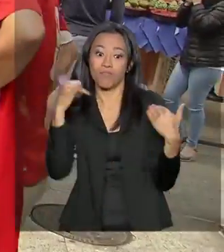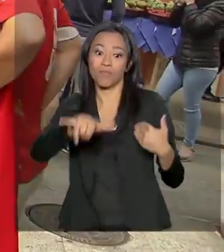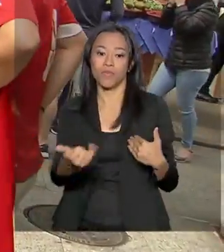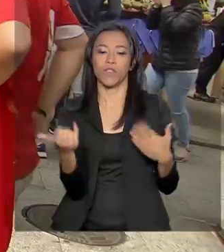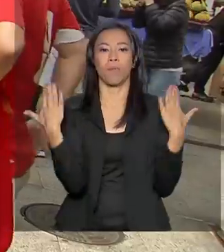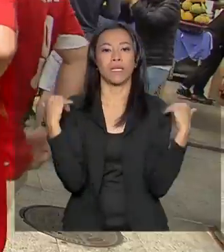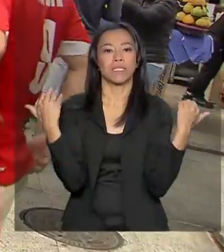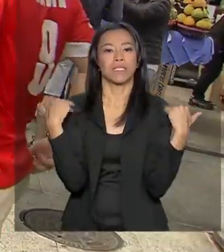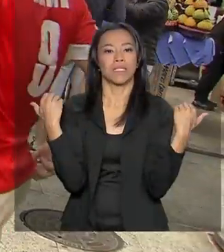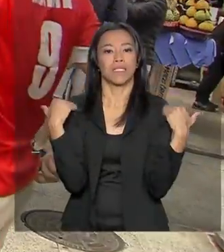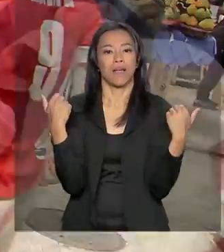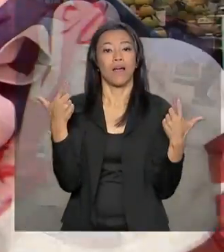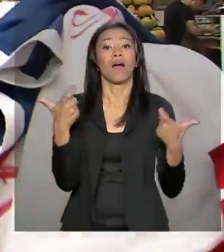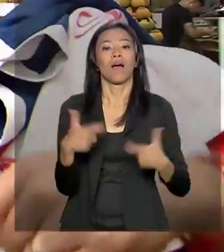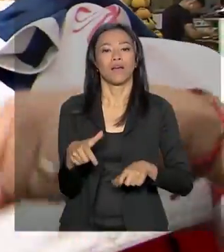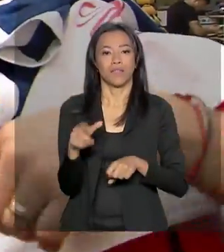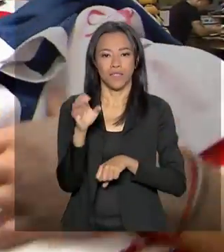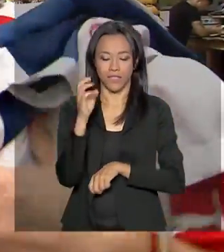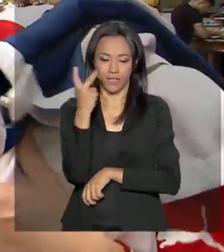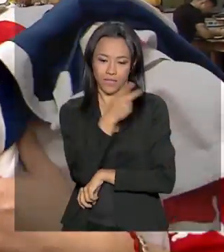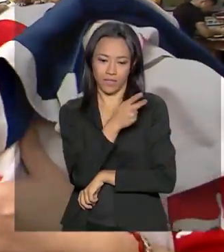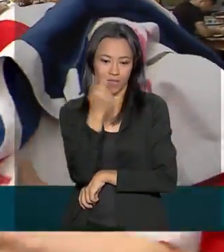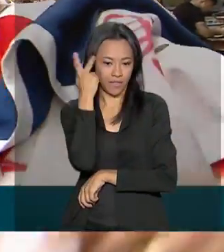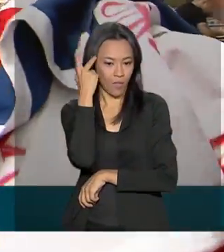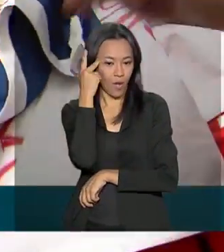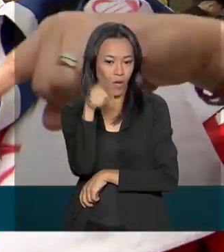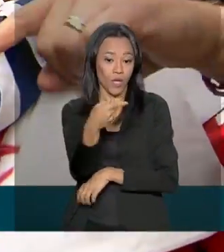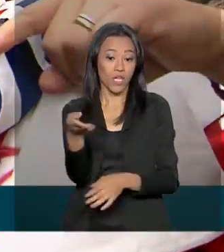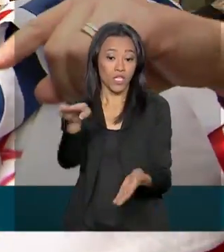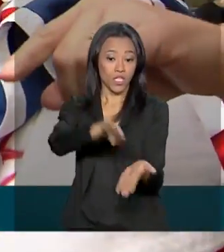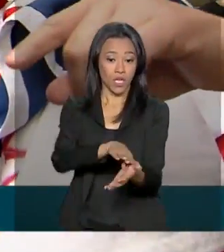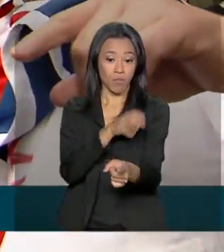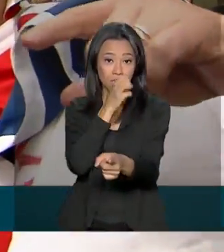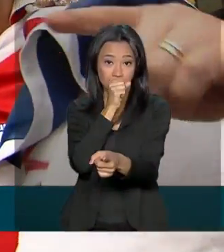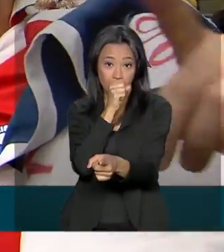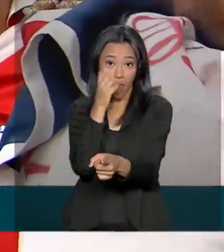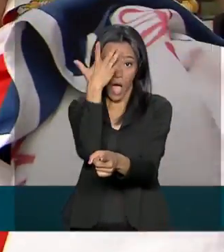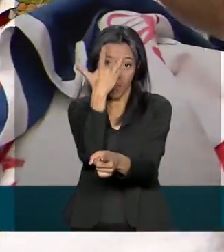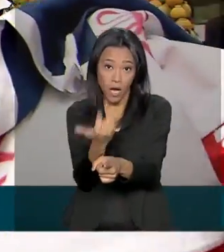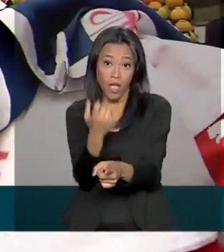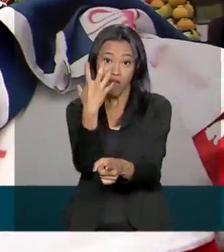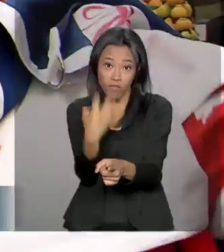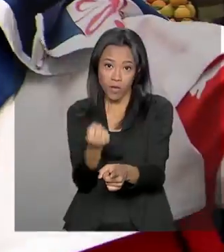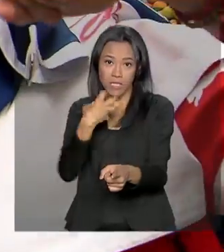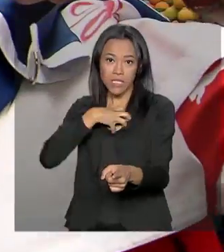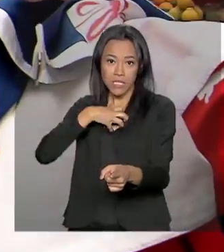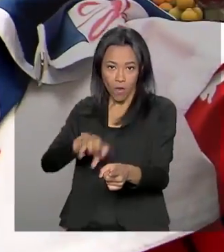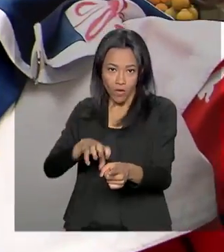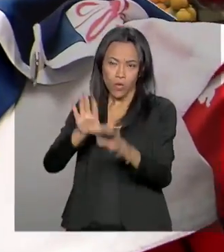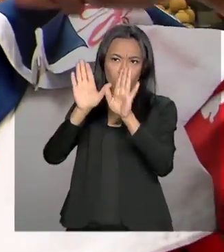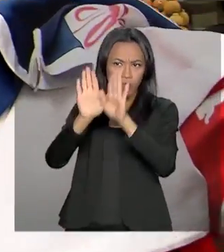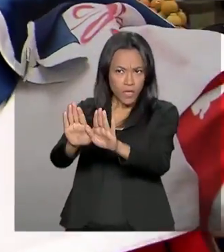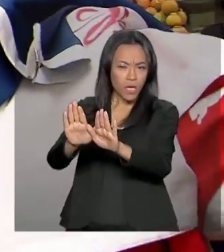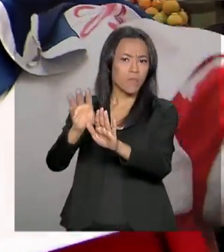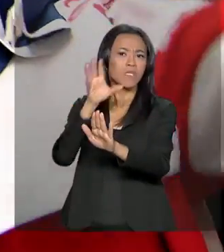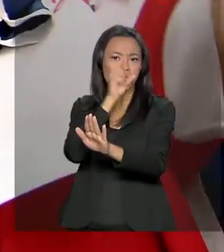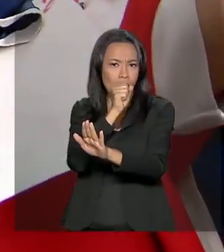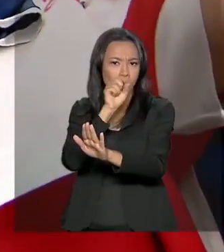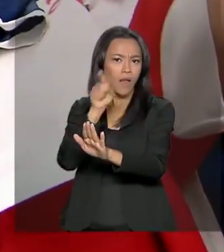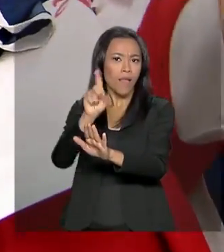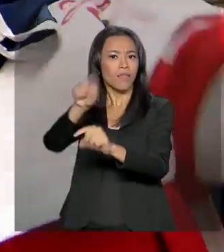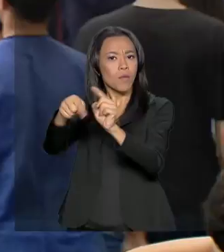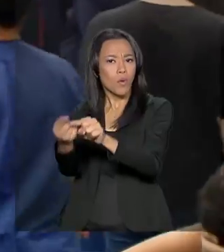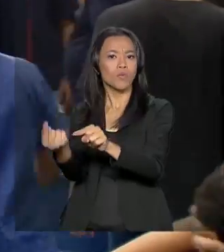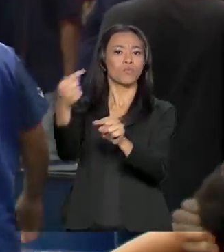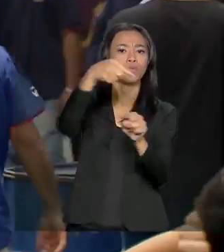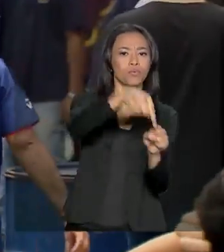municipal de São Paulo. Chegamos sábado. Vamos amanhã para Salvador. Ficamos lá até sábado. Depois, Rio